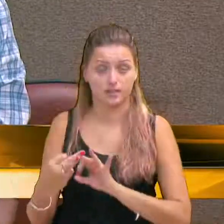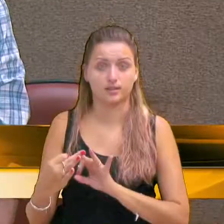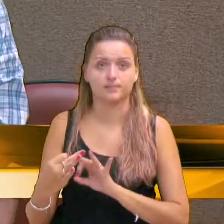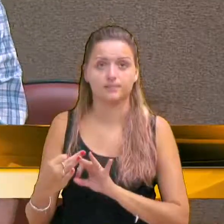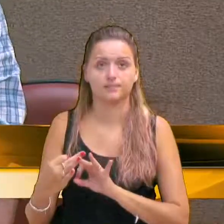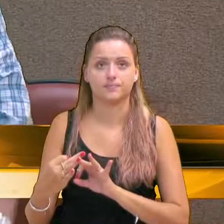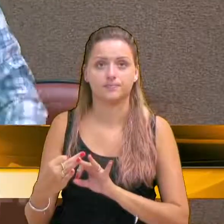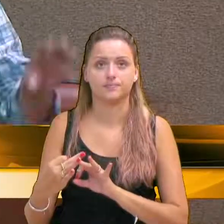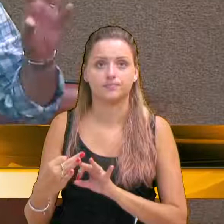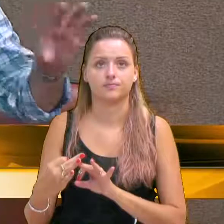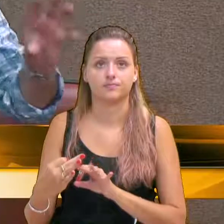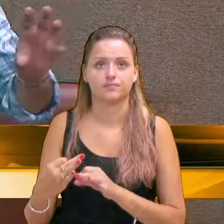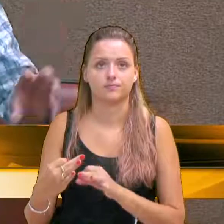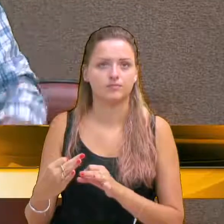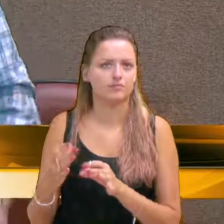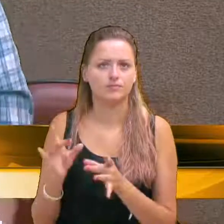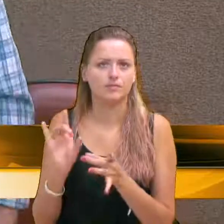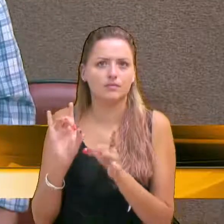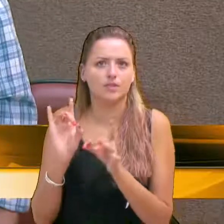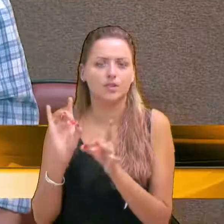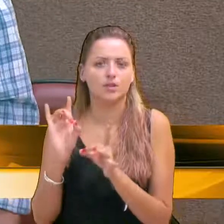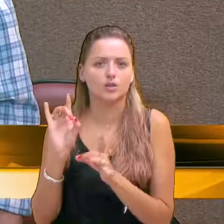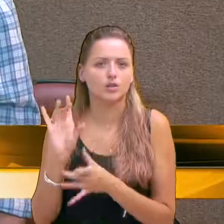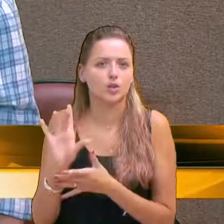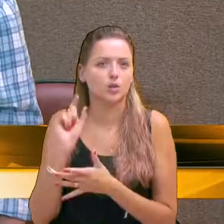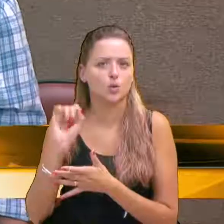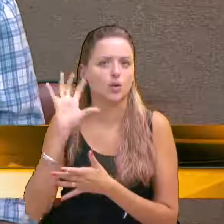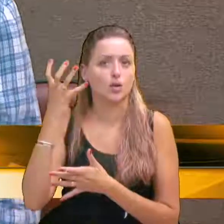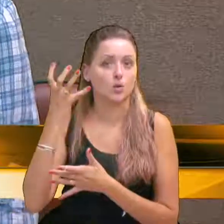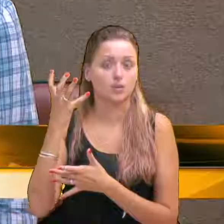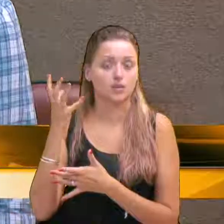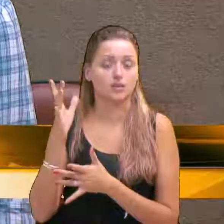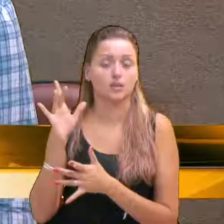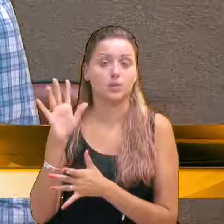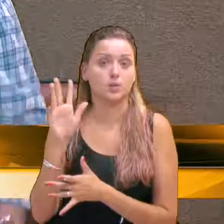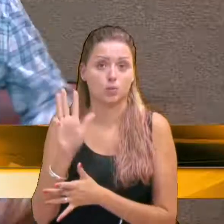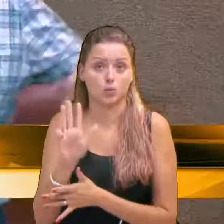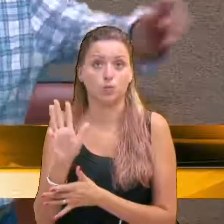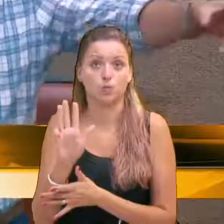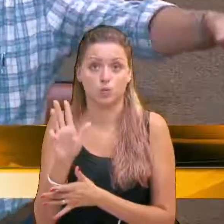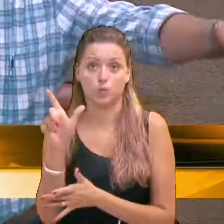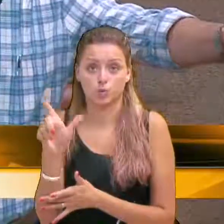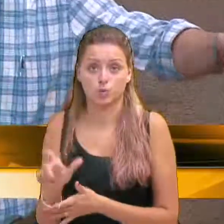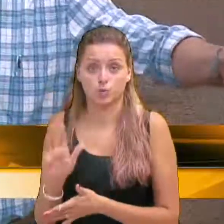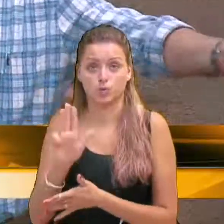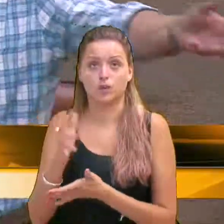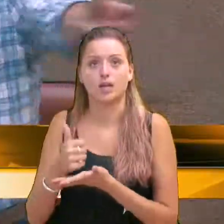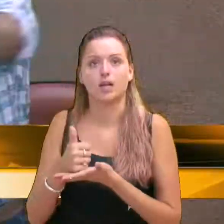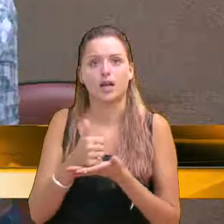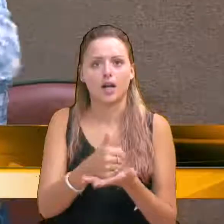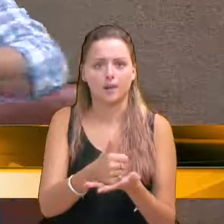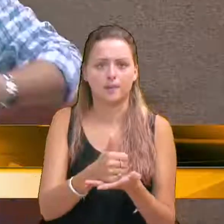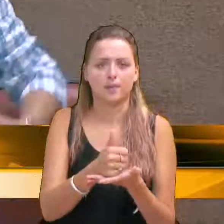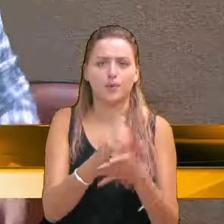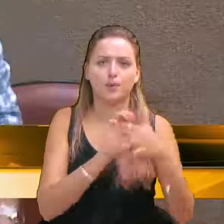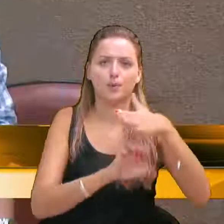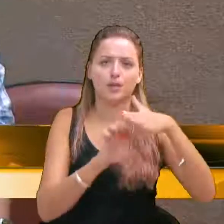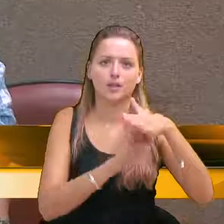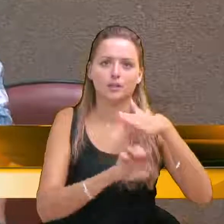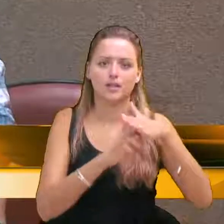esse simples fato ocorrido com o presidente Lula de apoio a empresas para ter